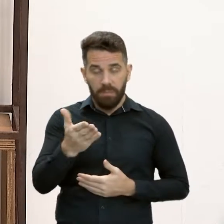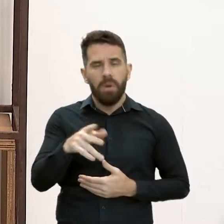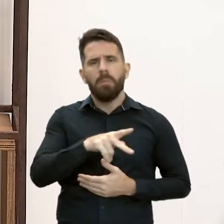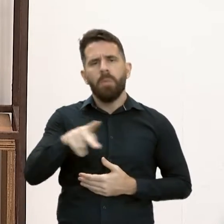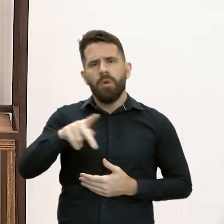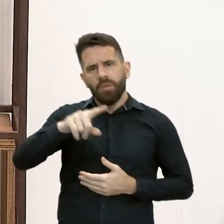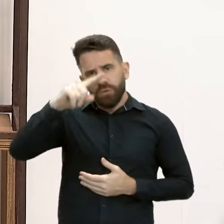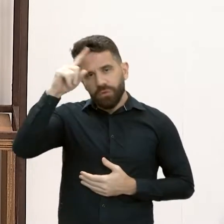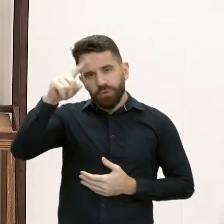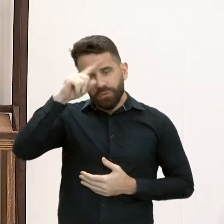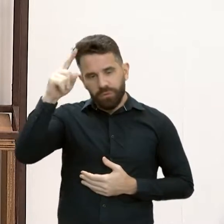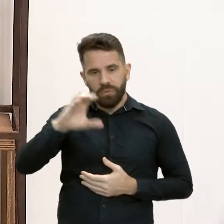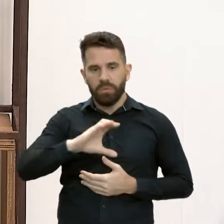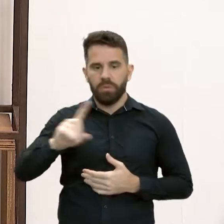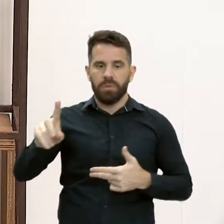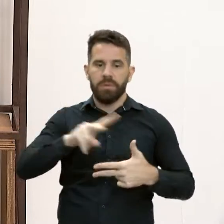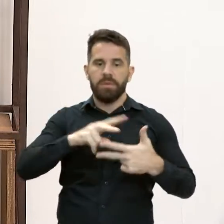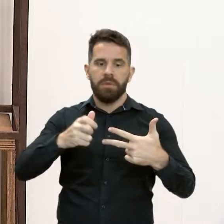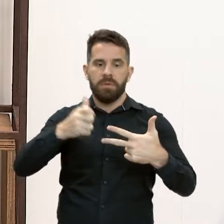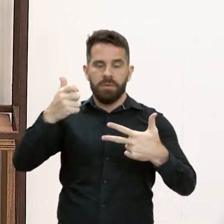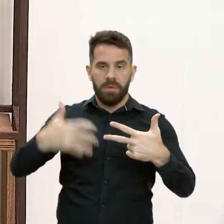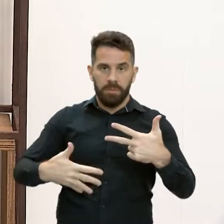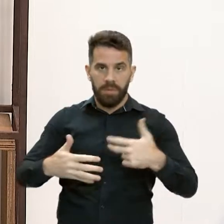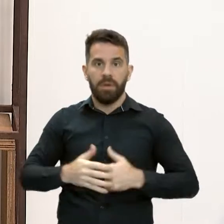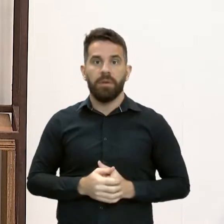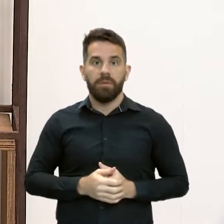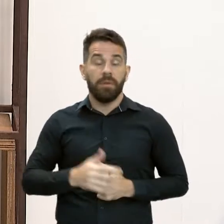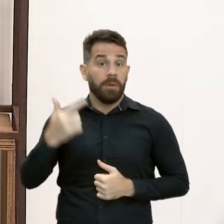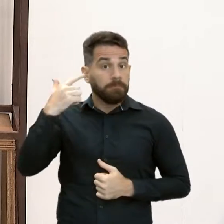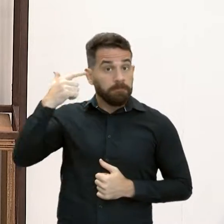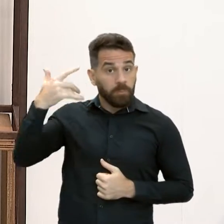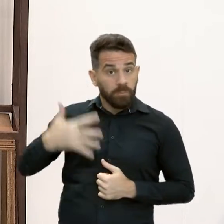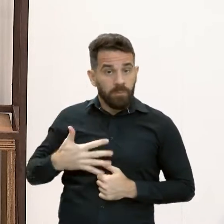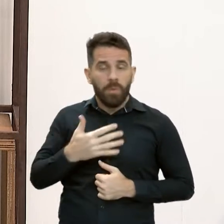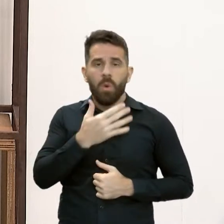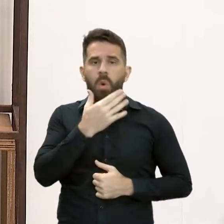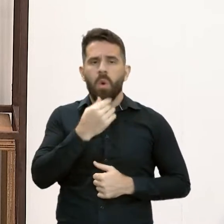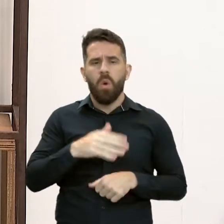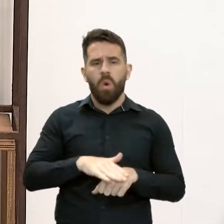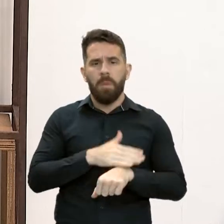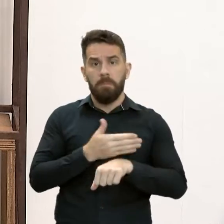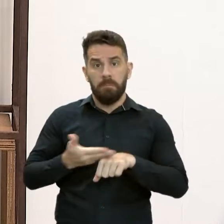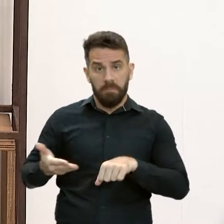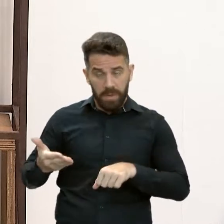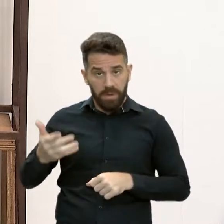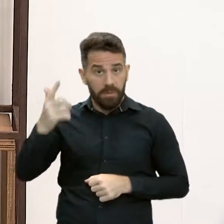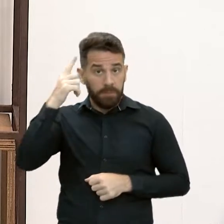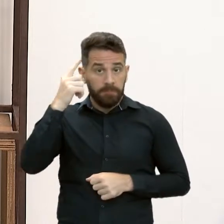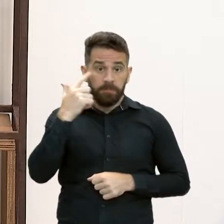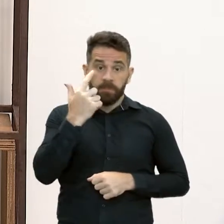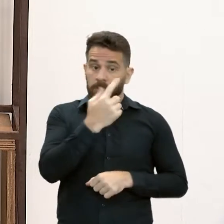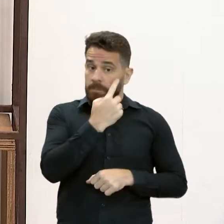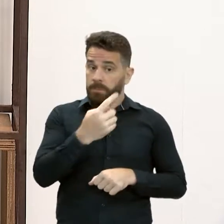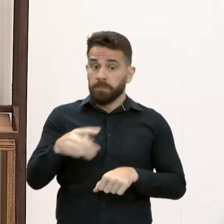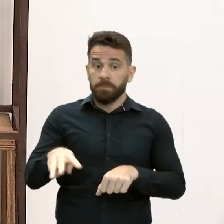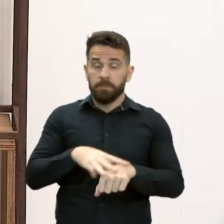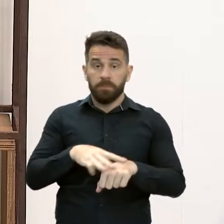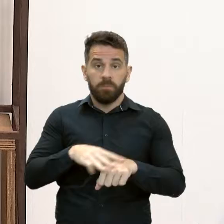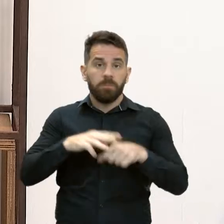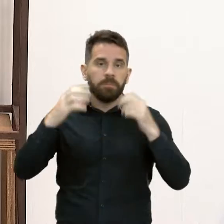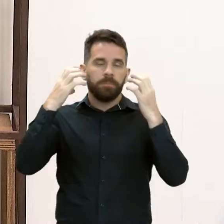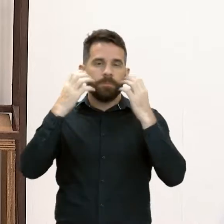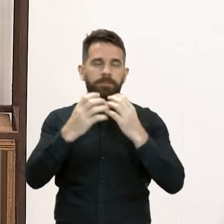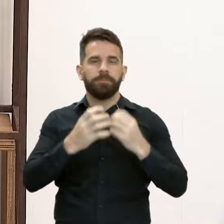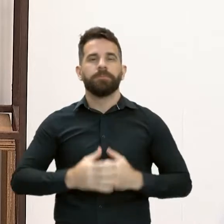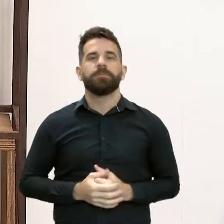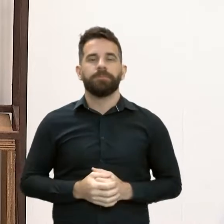Diego Barbosa, coordenador do Labitave. Ele se descreve como um homem de pele branca, com cabelos e olhos castanhos e barba